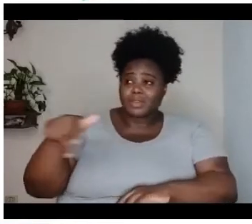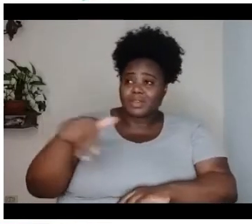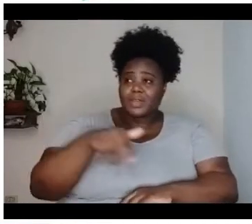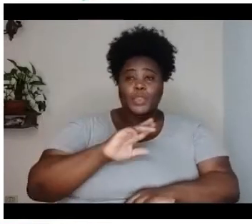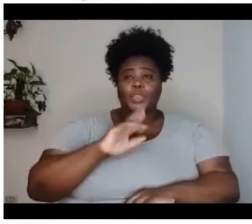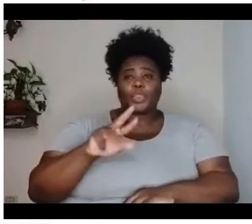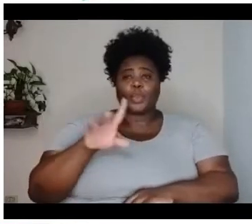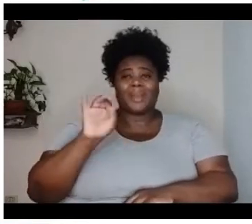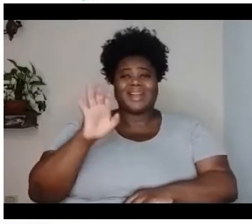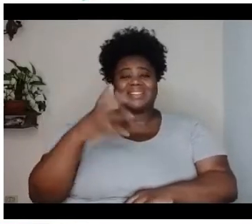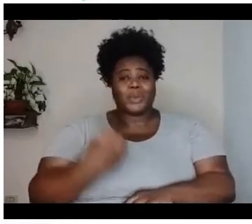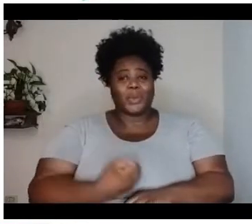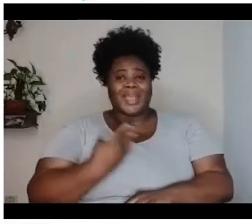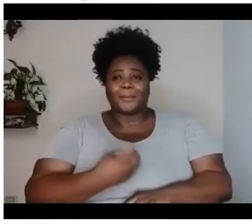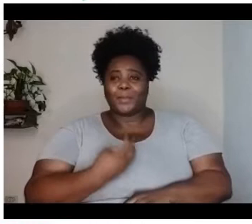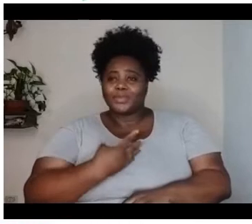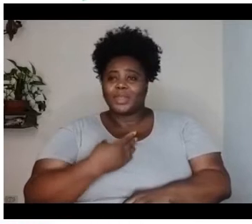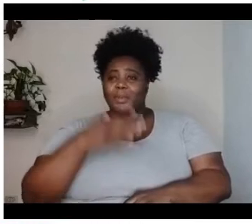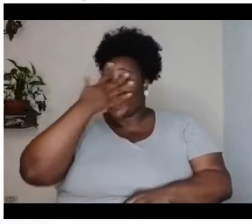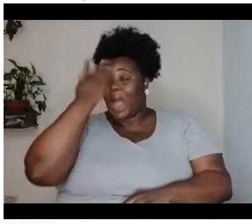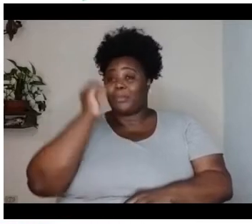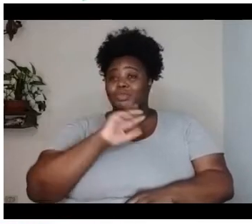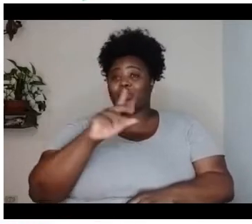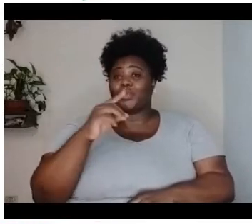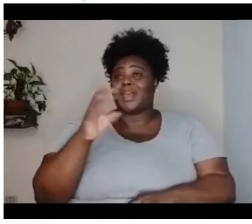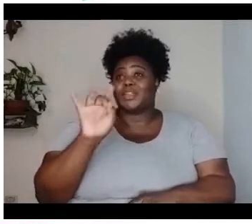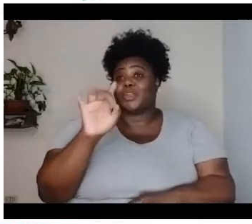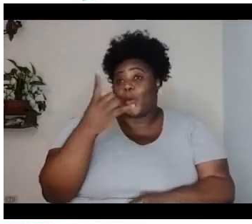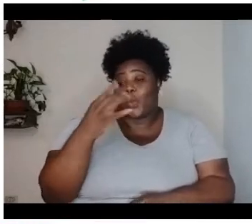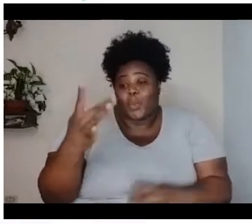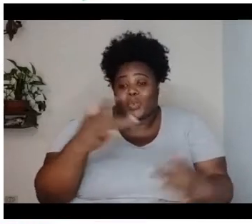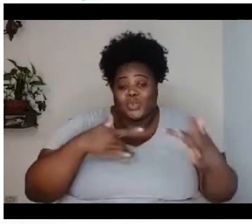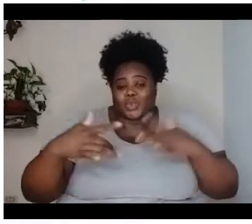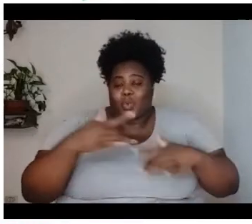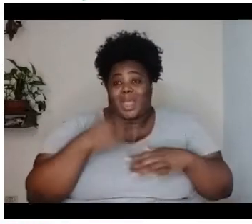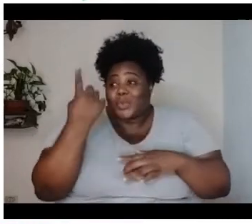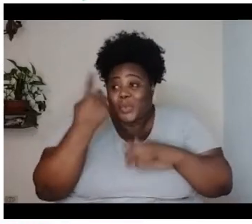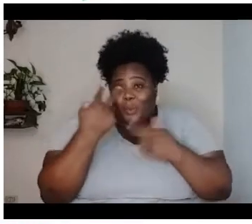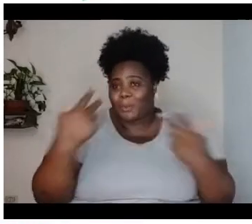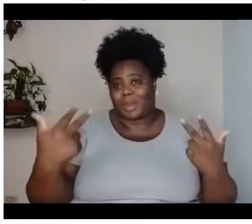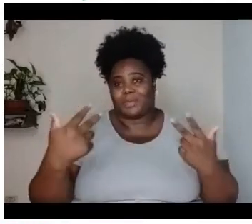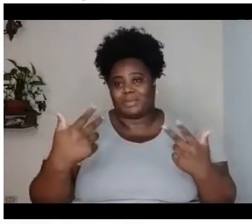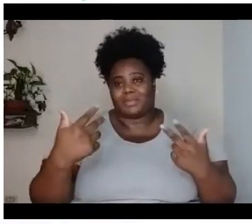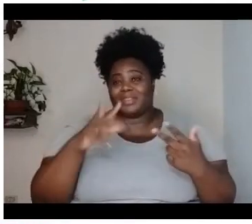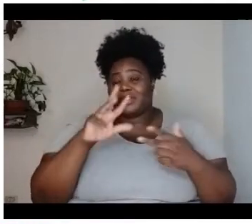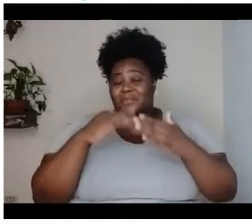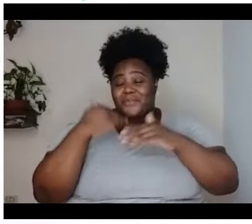emoção, né? O público não só é atingido por uma dessas flechas, né, ou por uma dessas camadas,